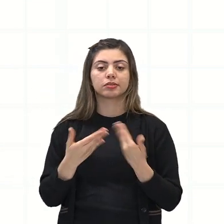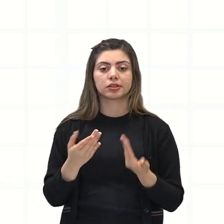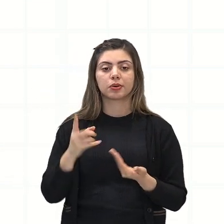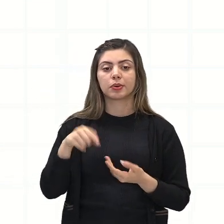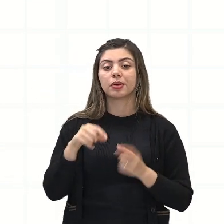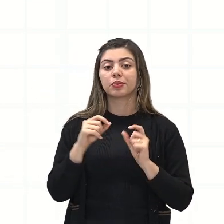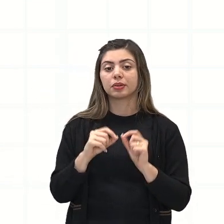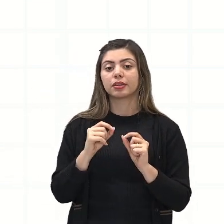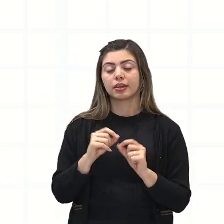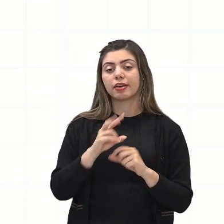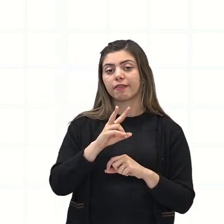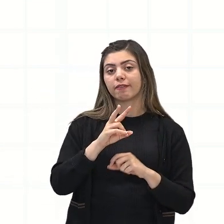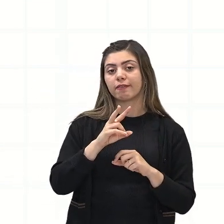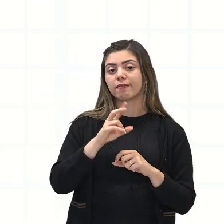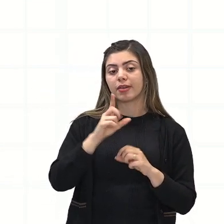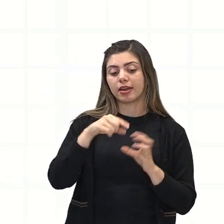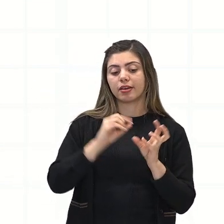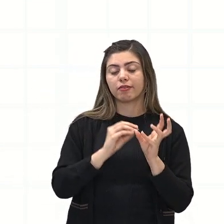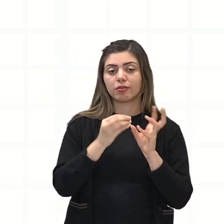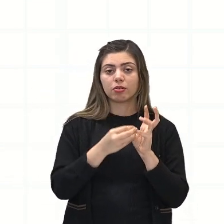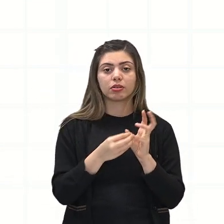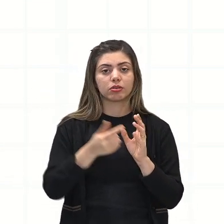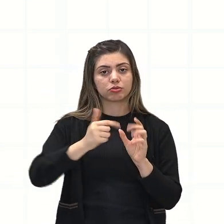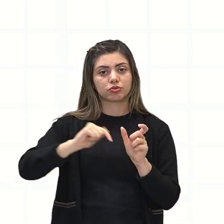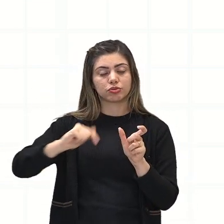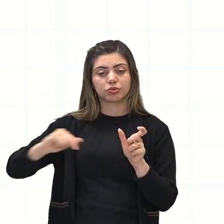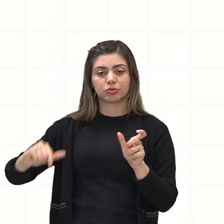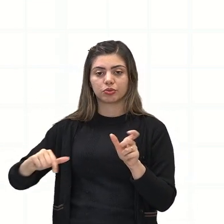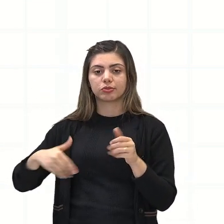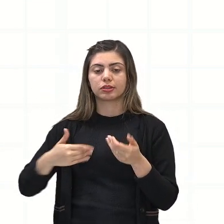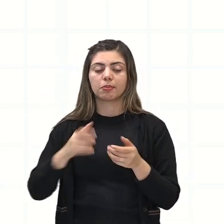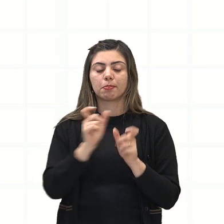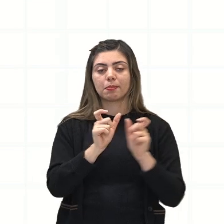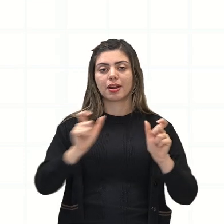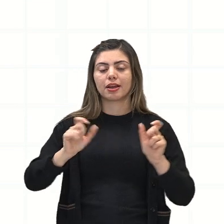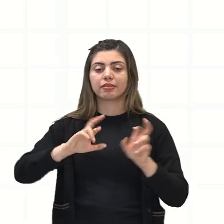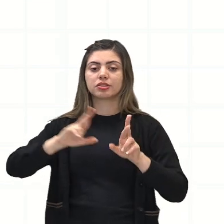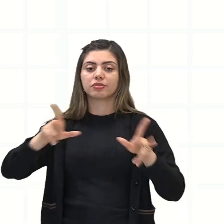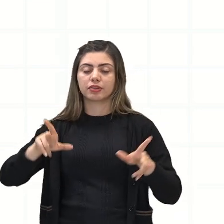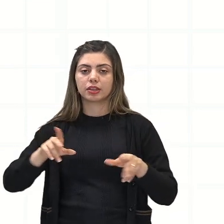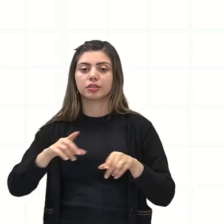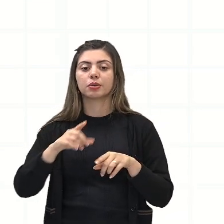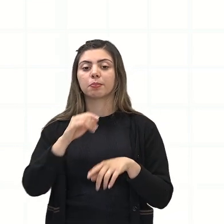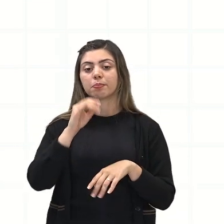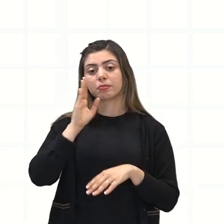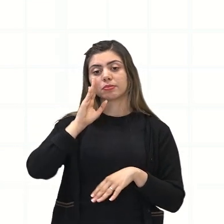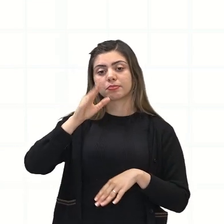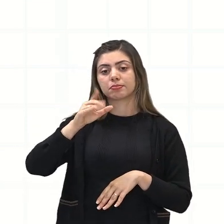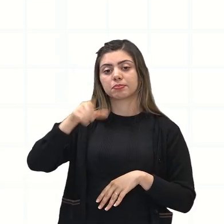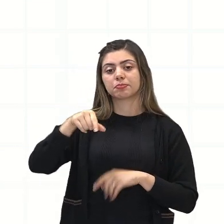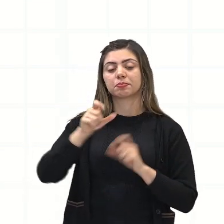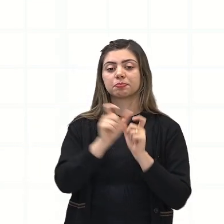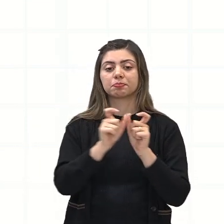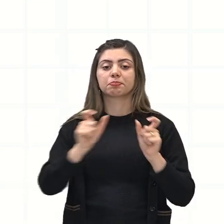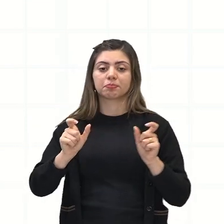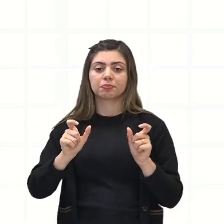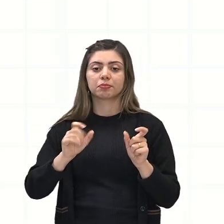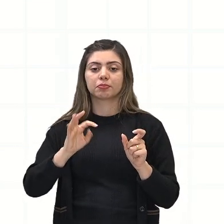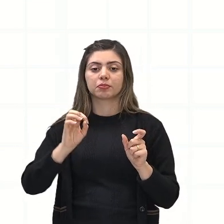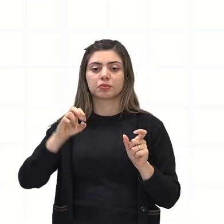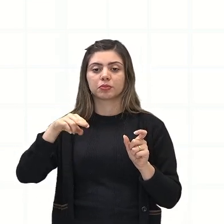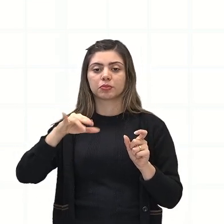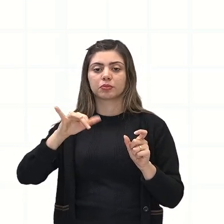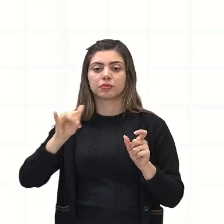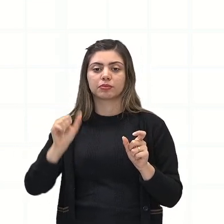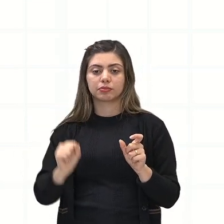som de vogal. Em palavras diferentes, especialmente nos sons das vogais médias e finais, em sílabas tônicas